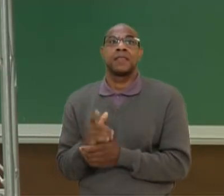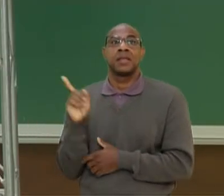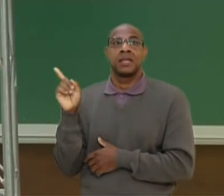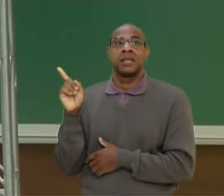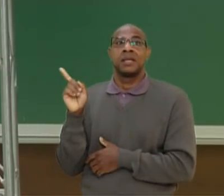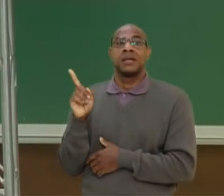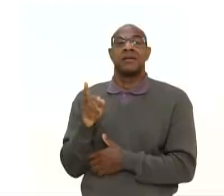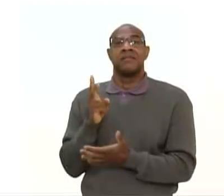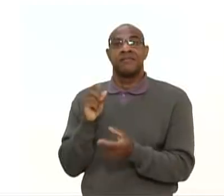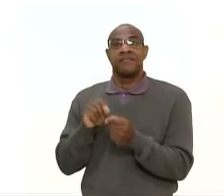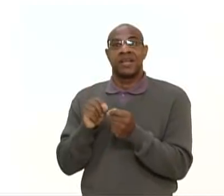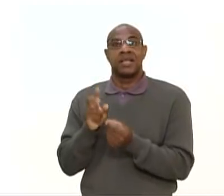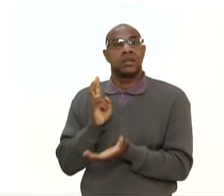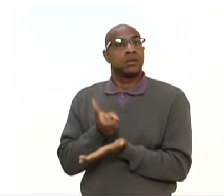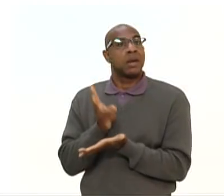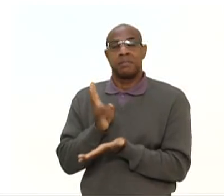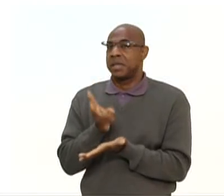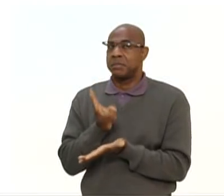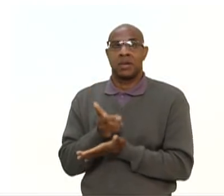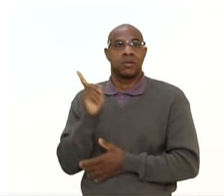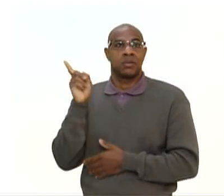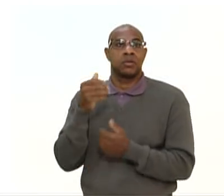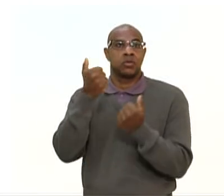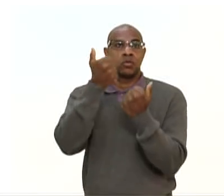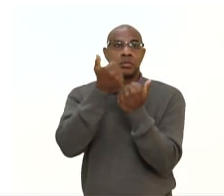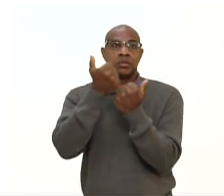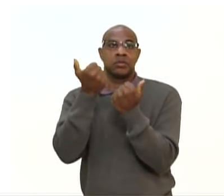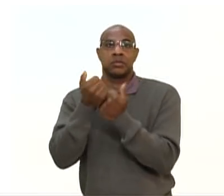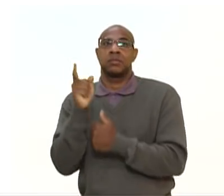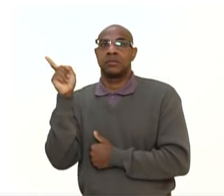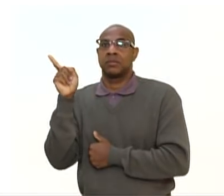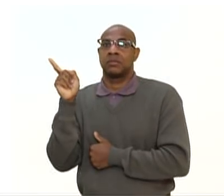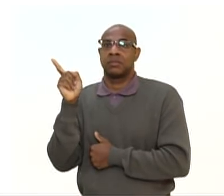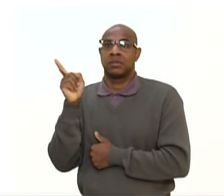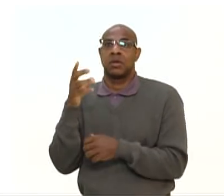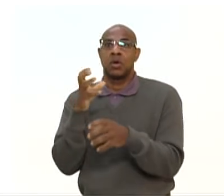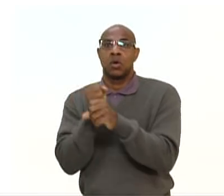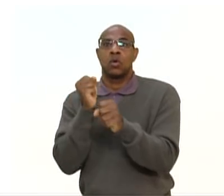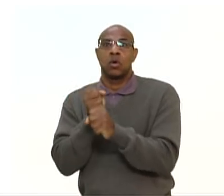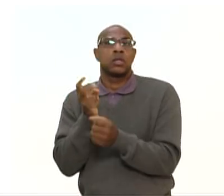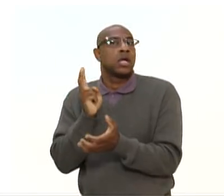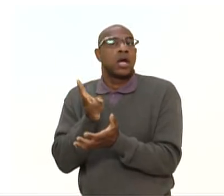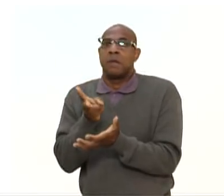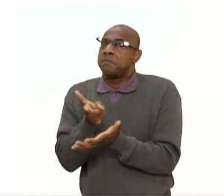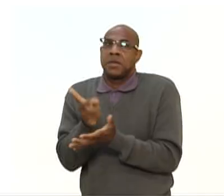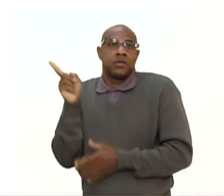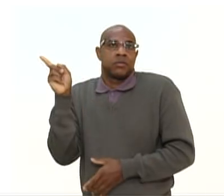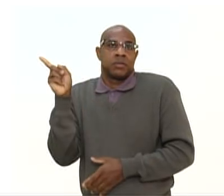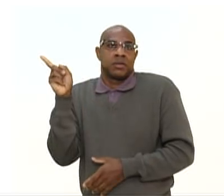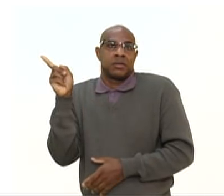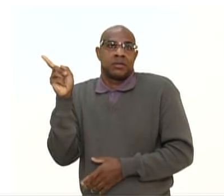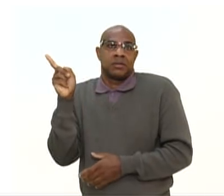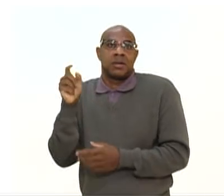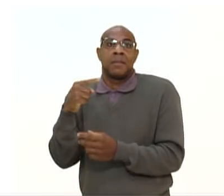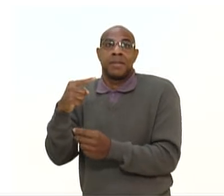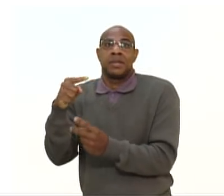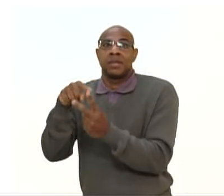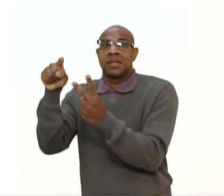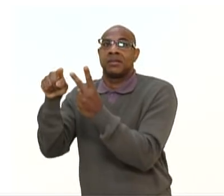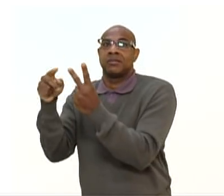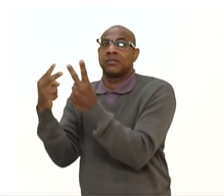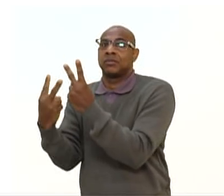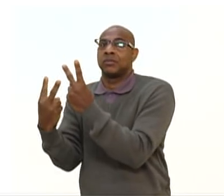mesma coisa para o cosseno, substituindo, que é a mesma conta, menos raiz de 2 sobre 2. Aonde que o